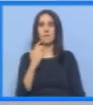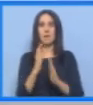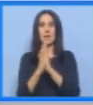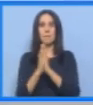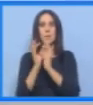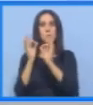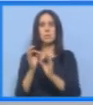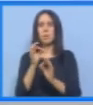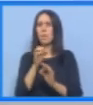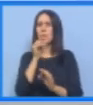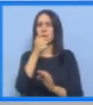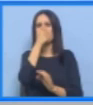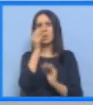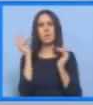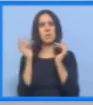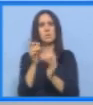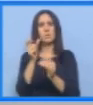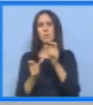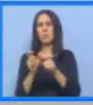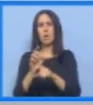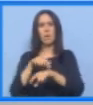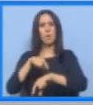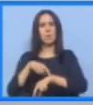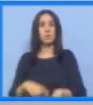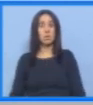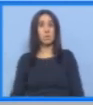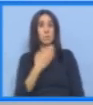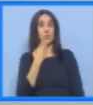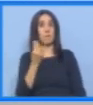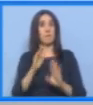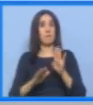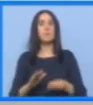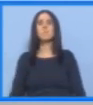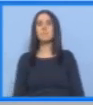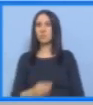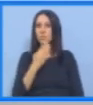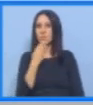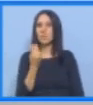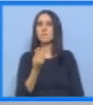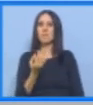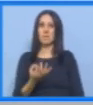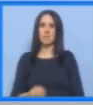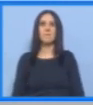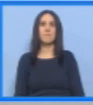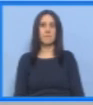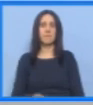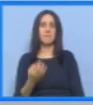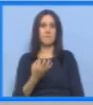quase sempre cheia de pessoas que estão lá e passam ali horas. E por vezes jovens também. E jovens, é verdade. É